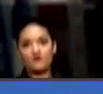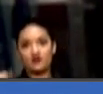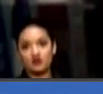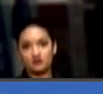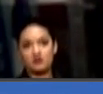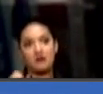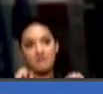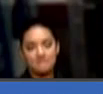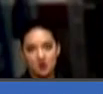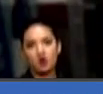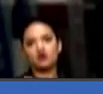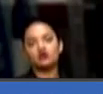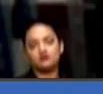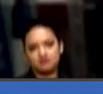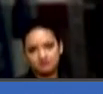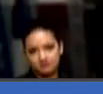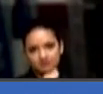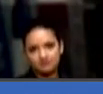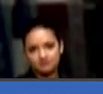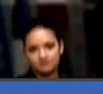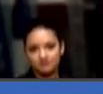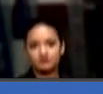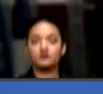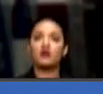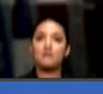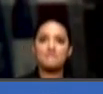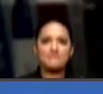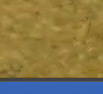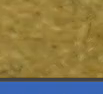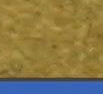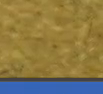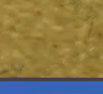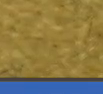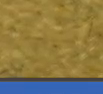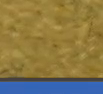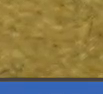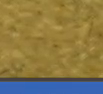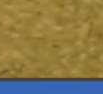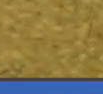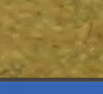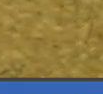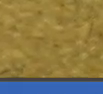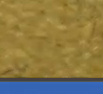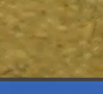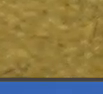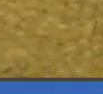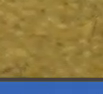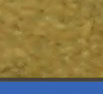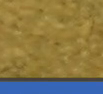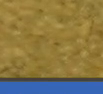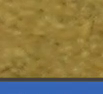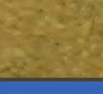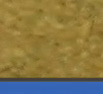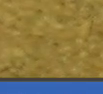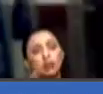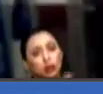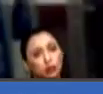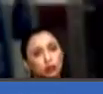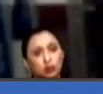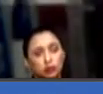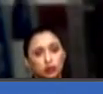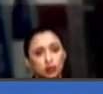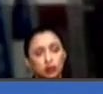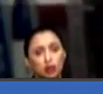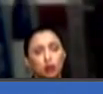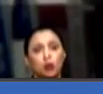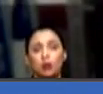ou de vítimas, não, porém, a de investigado. O relator ainda ressaltou que o presidente não está acima da lei.